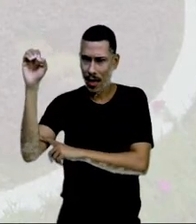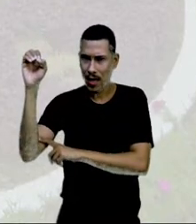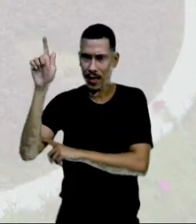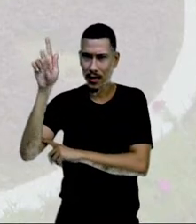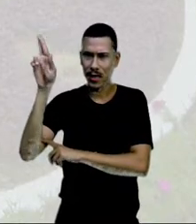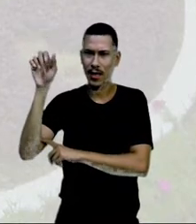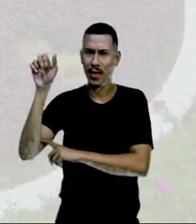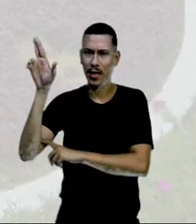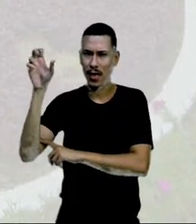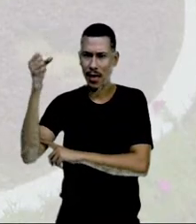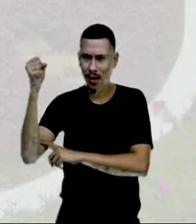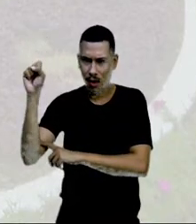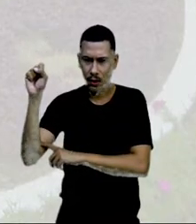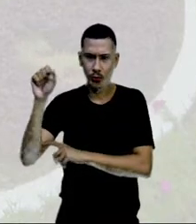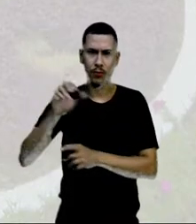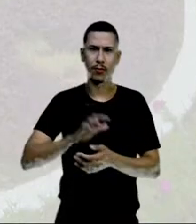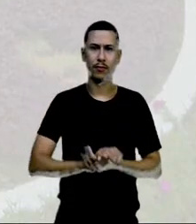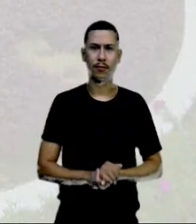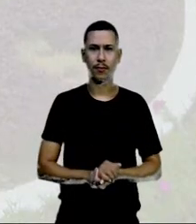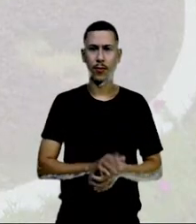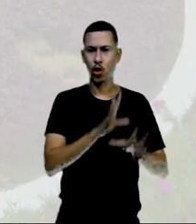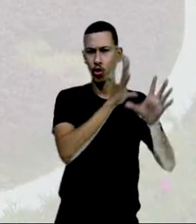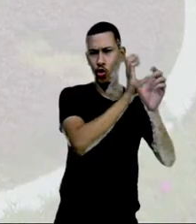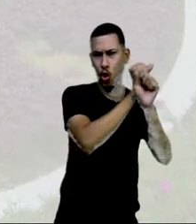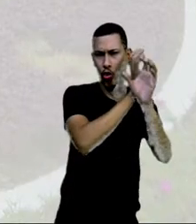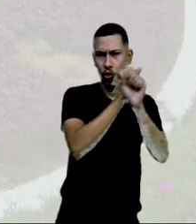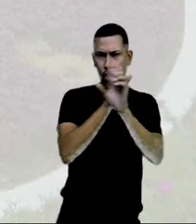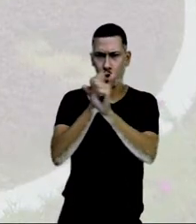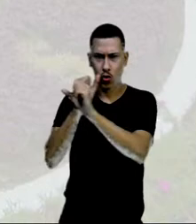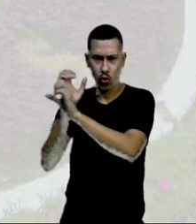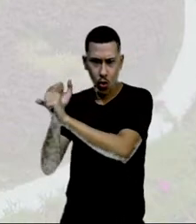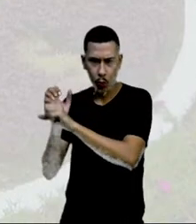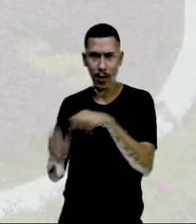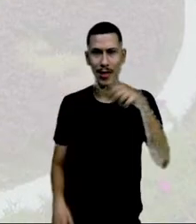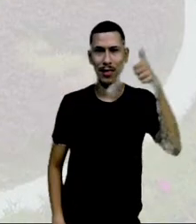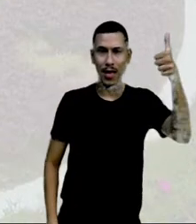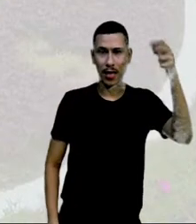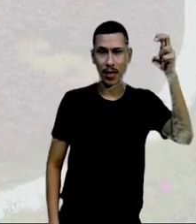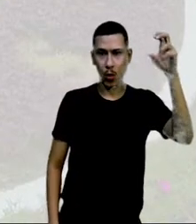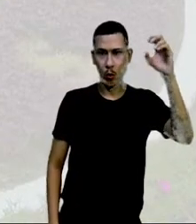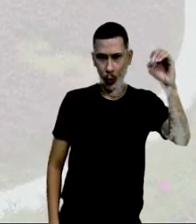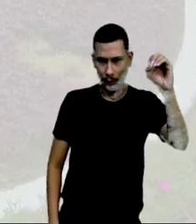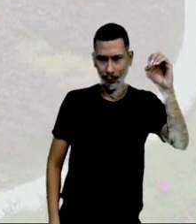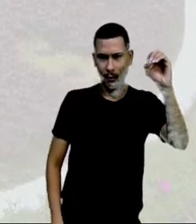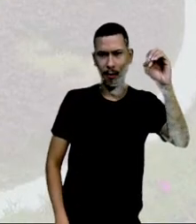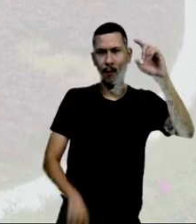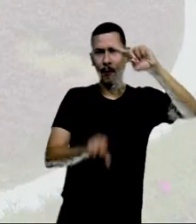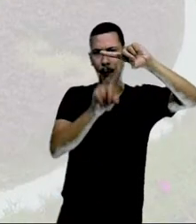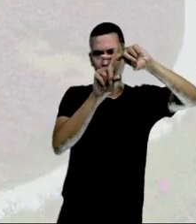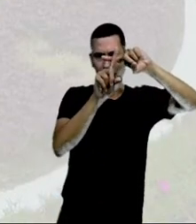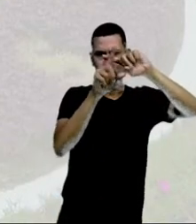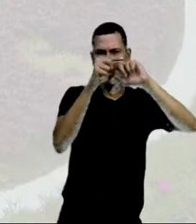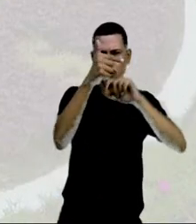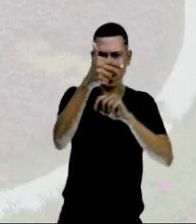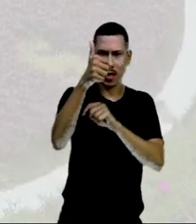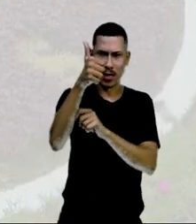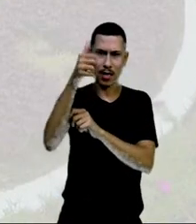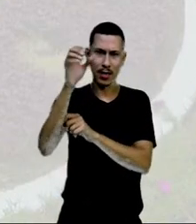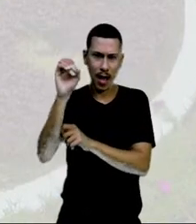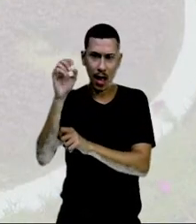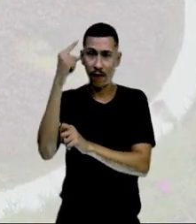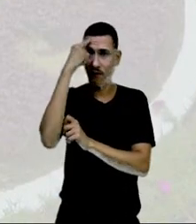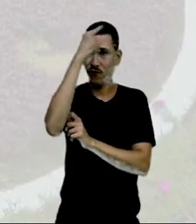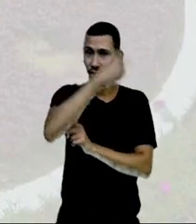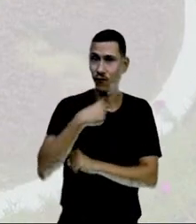graus. Ou seja, somando 150 com 210, a gente vai ter uma